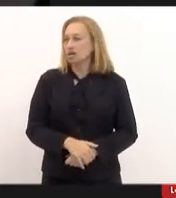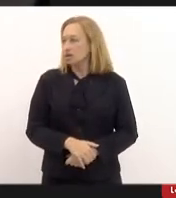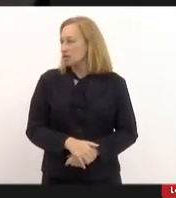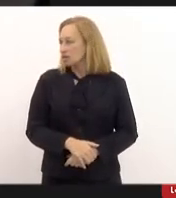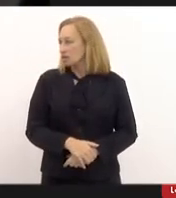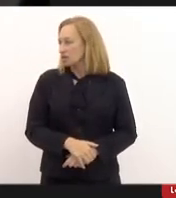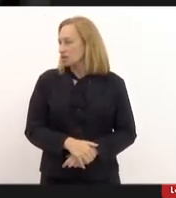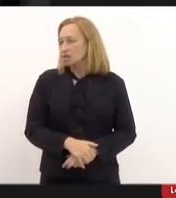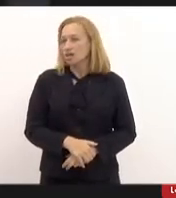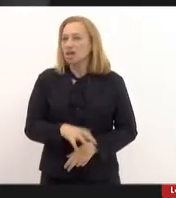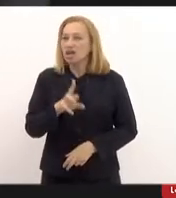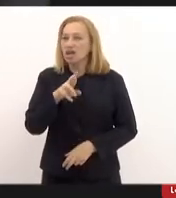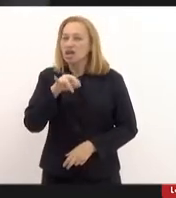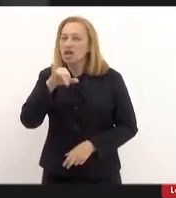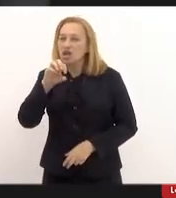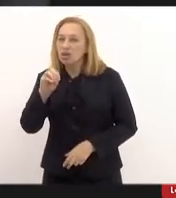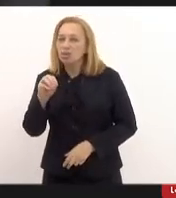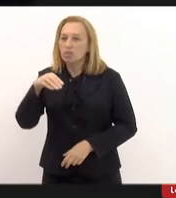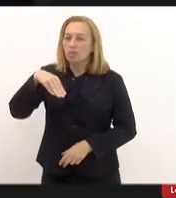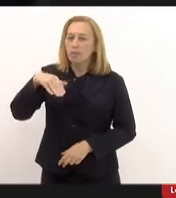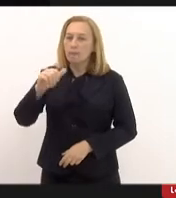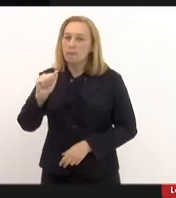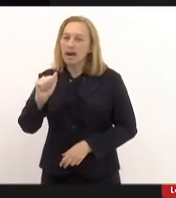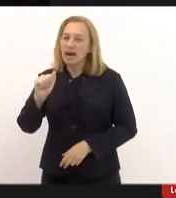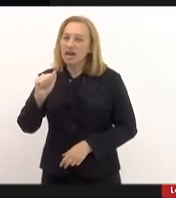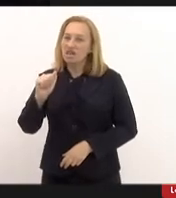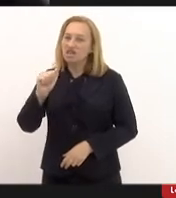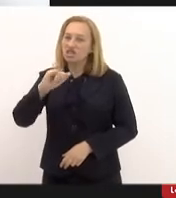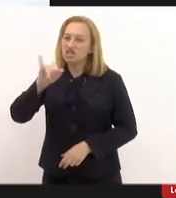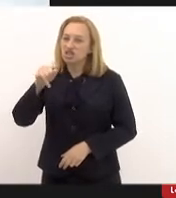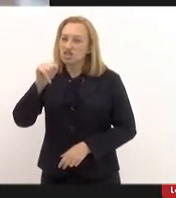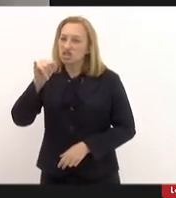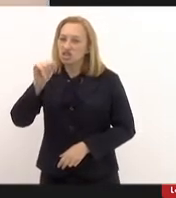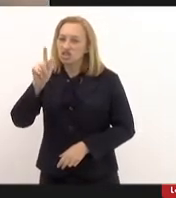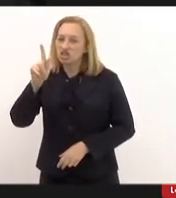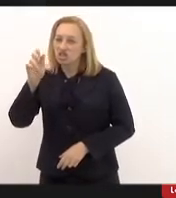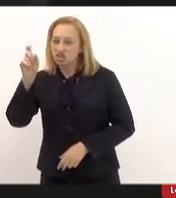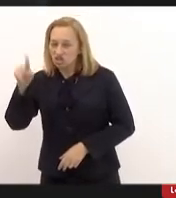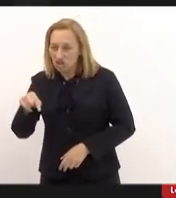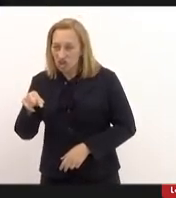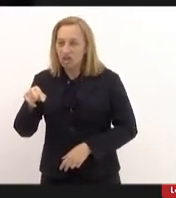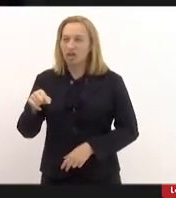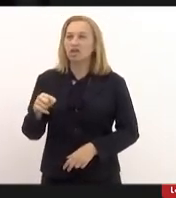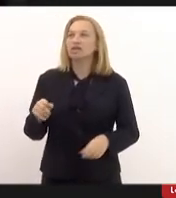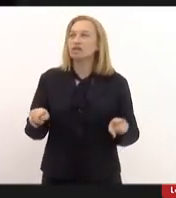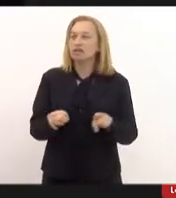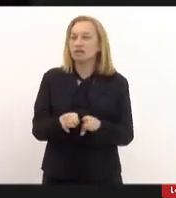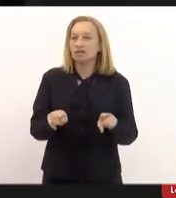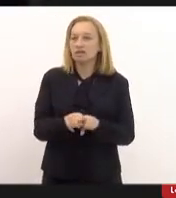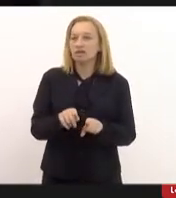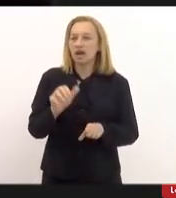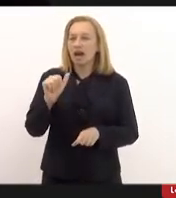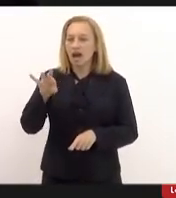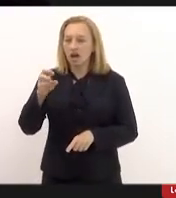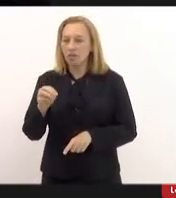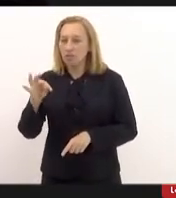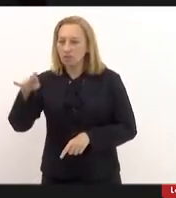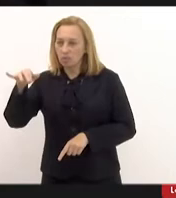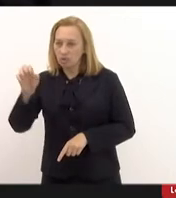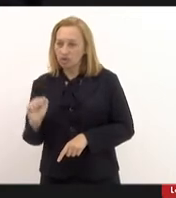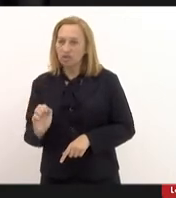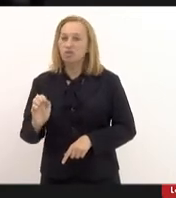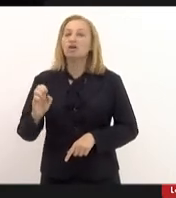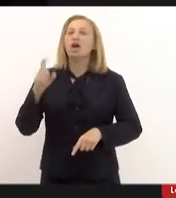cortando a Rio Maitê, chegou por cima da Washington Luiz e entrando no Arco Metropolitano. Então, esse projeto é